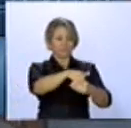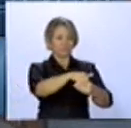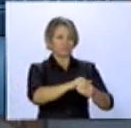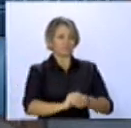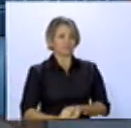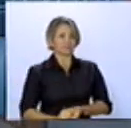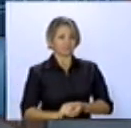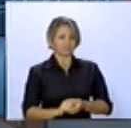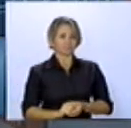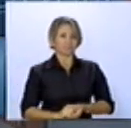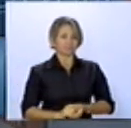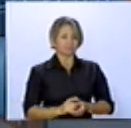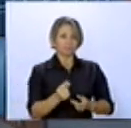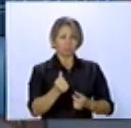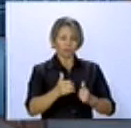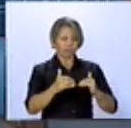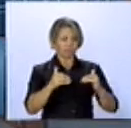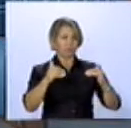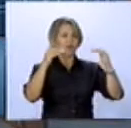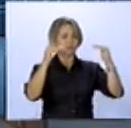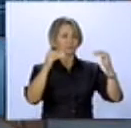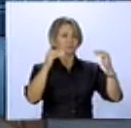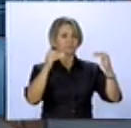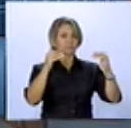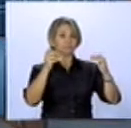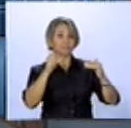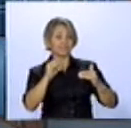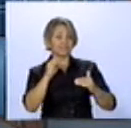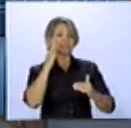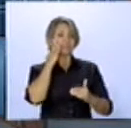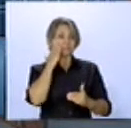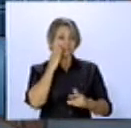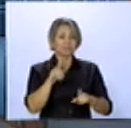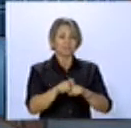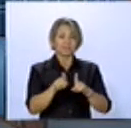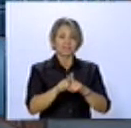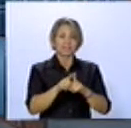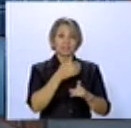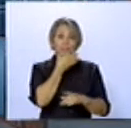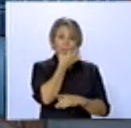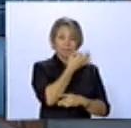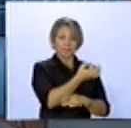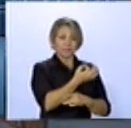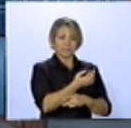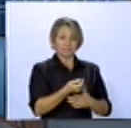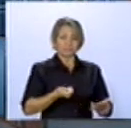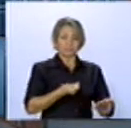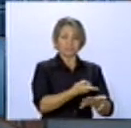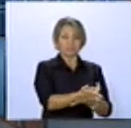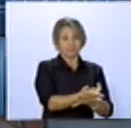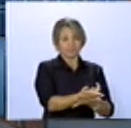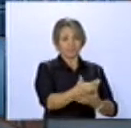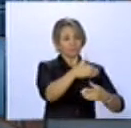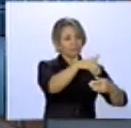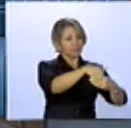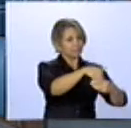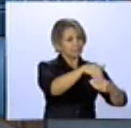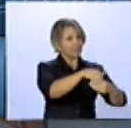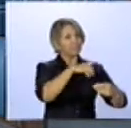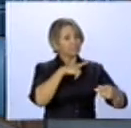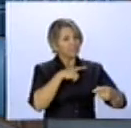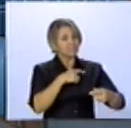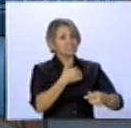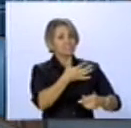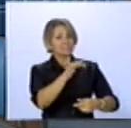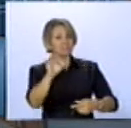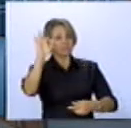ele é extremamente alto pois se considerados que o valor proposto para se gastar por eleitor em um eventual campanha com financiamento sempre